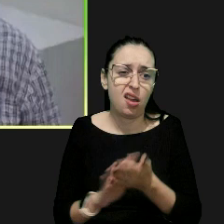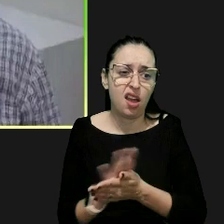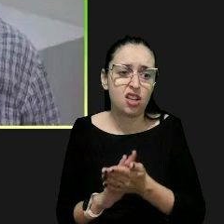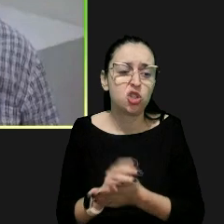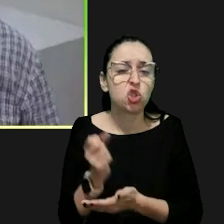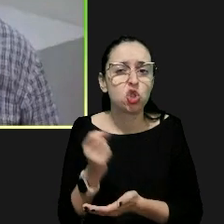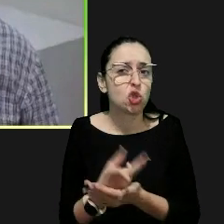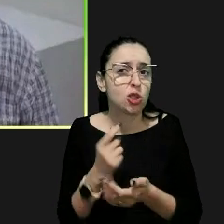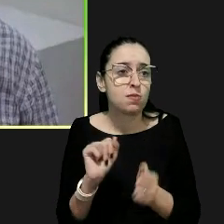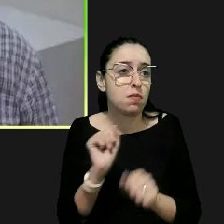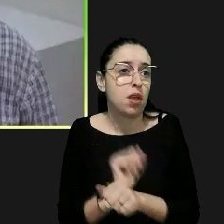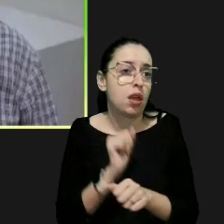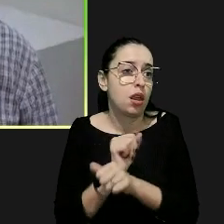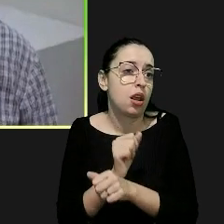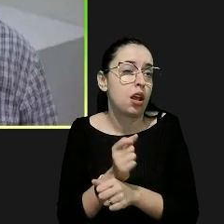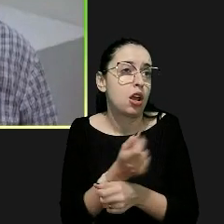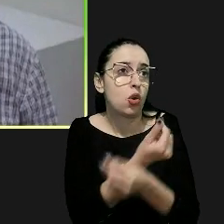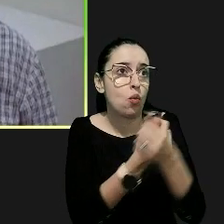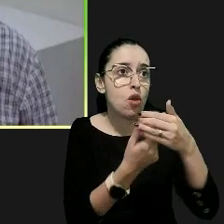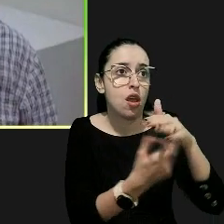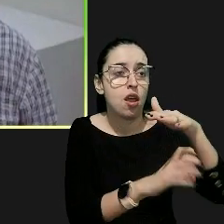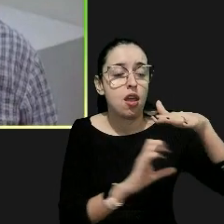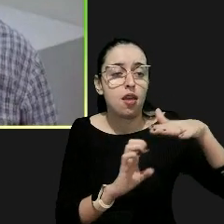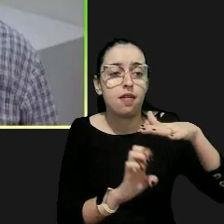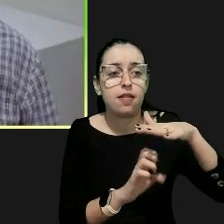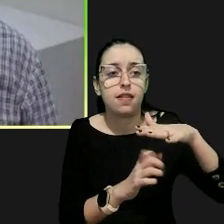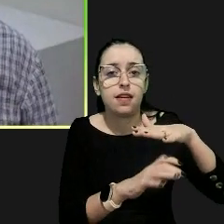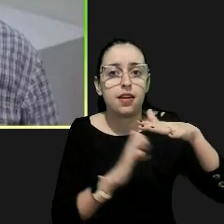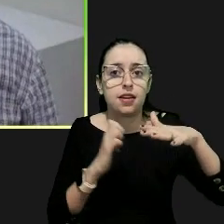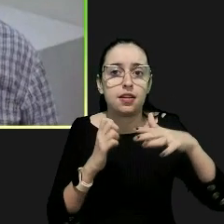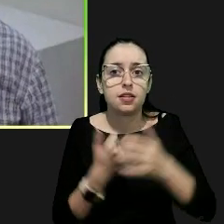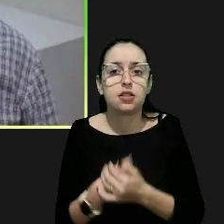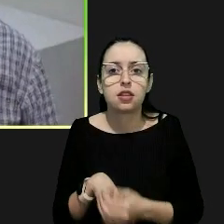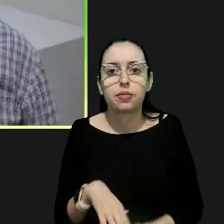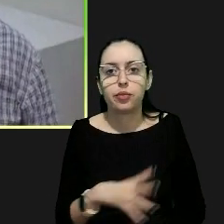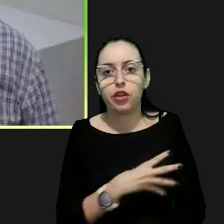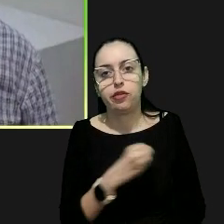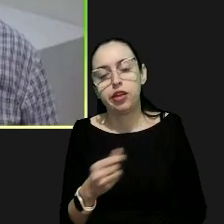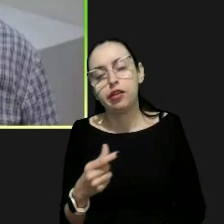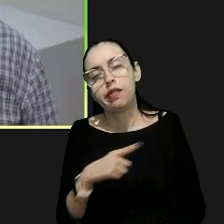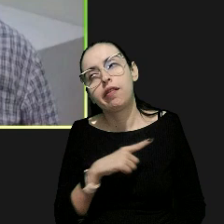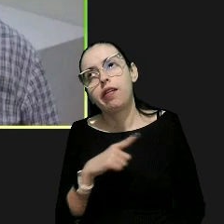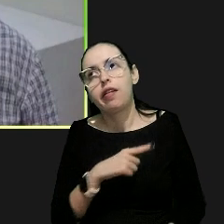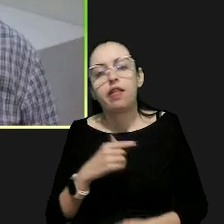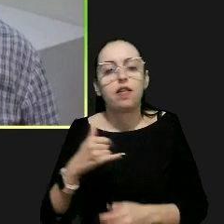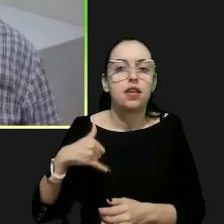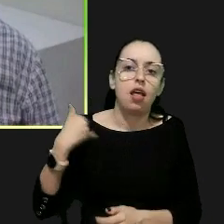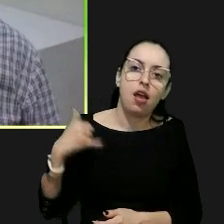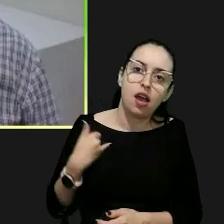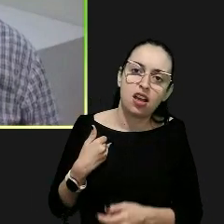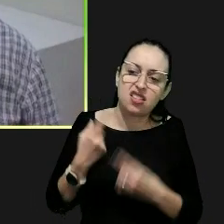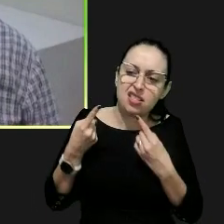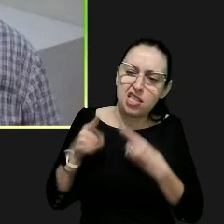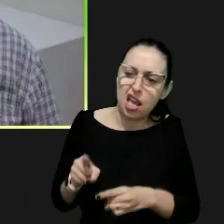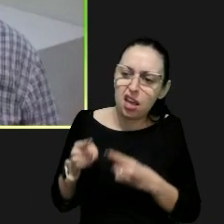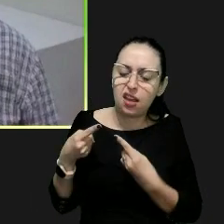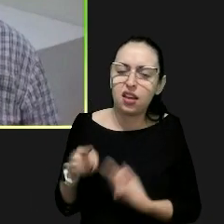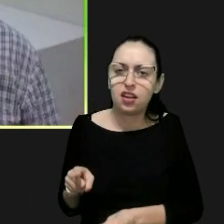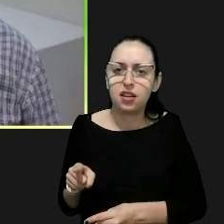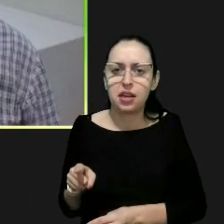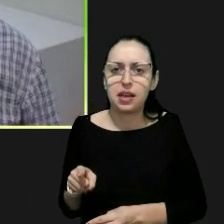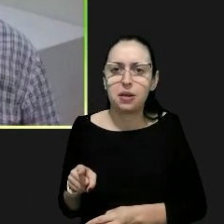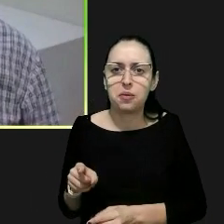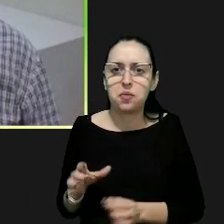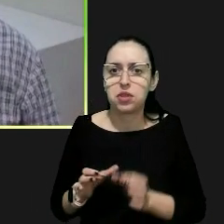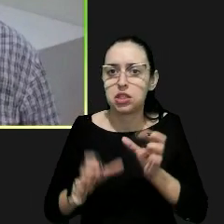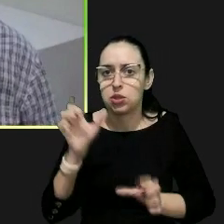os meus irmãos não fazem nada, eles só estão esperando a herança, sabe? O outro Horrível. fala, meu filho tem tantos anos e ele